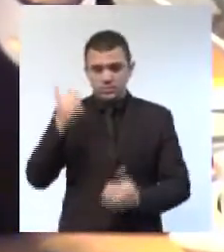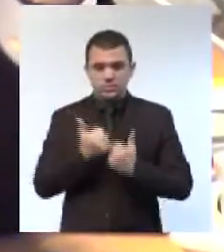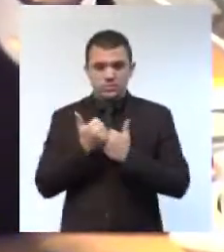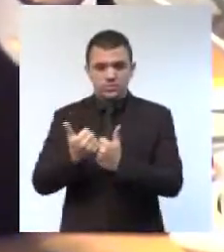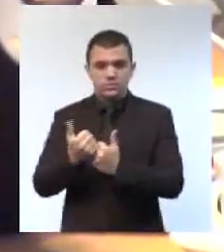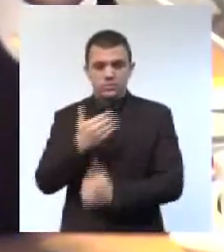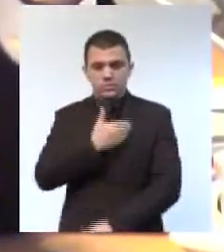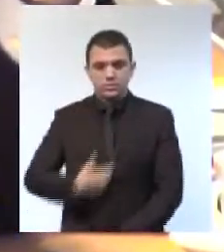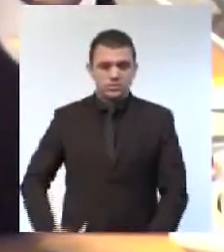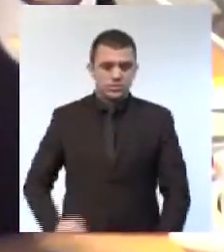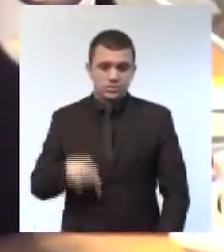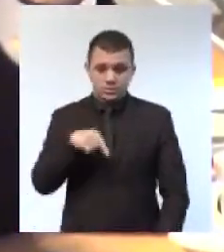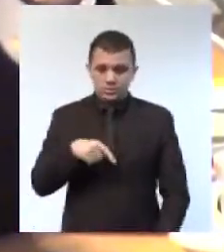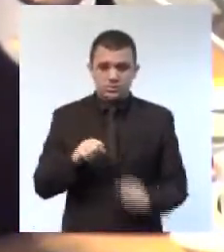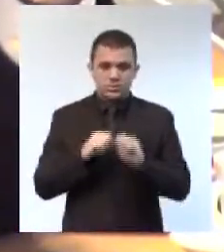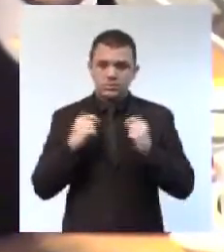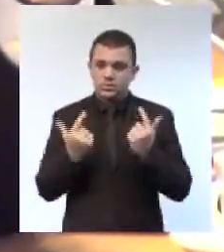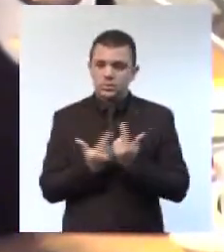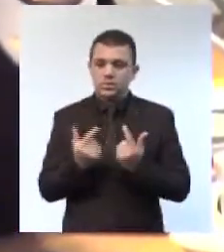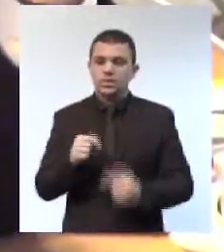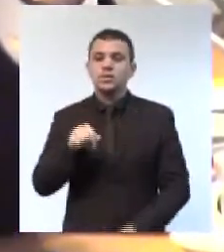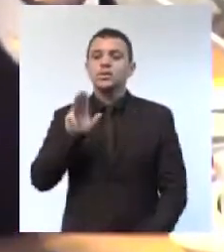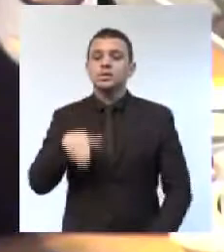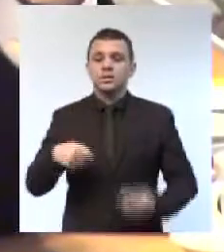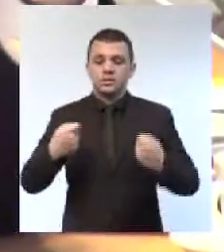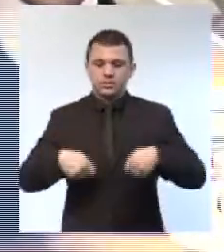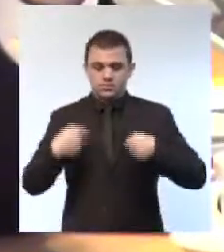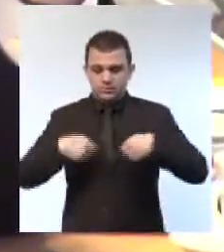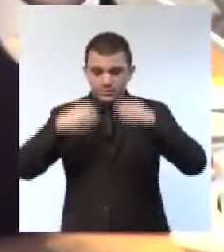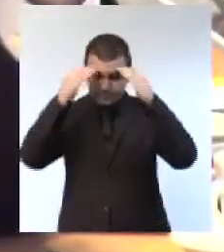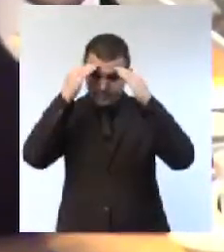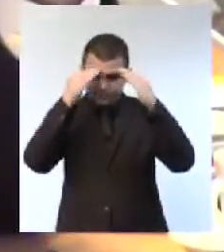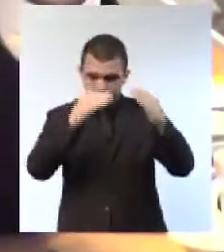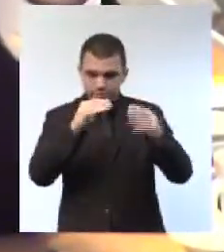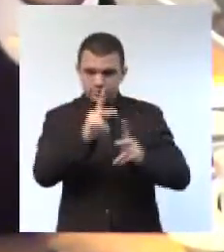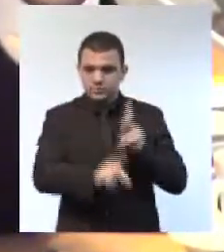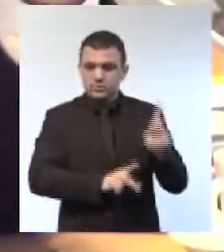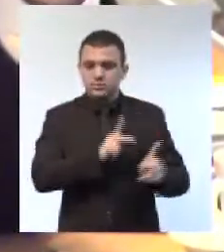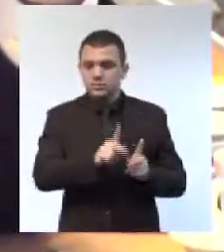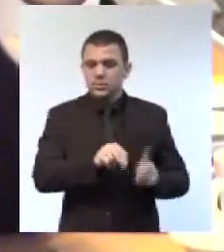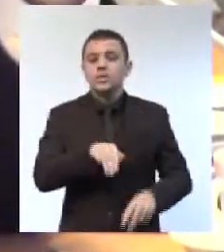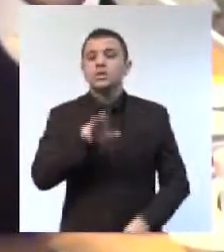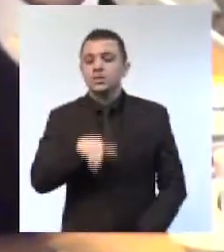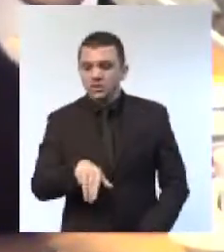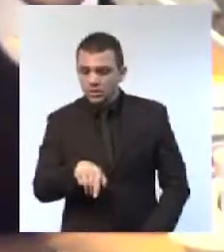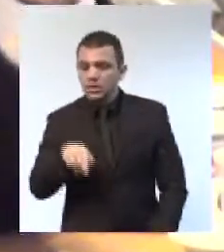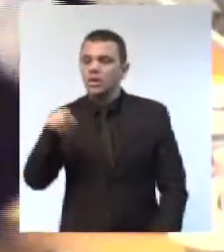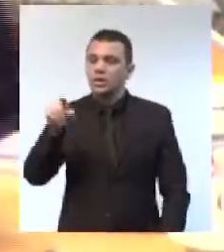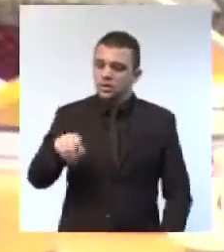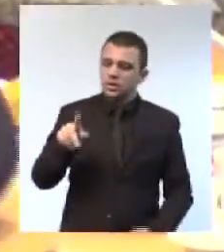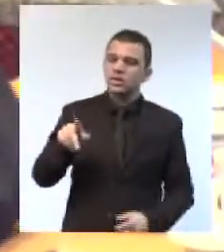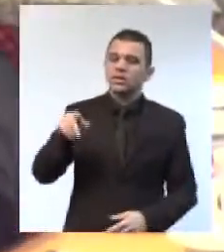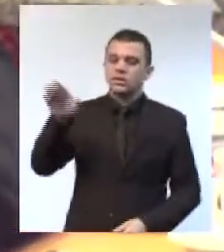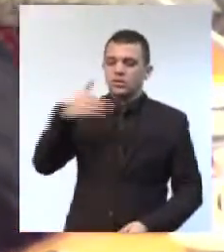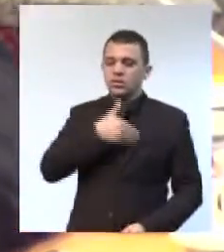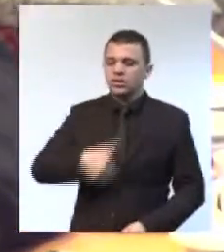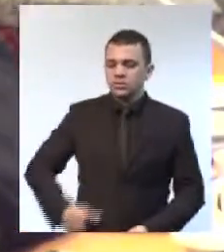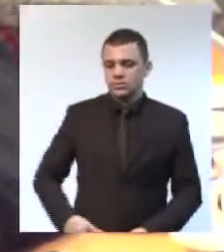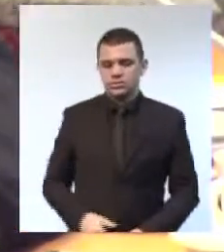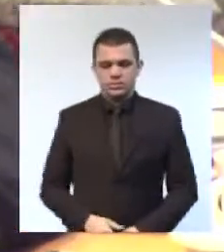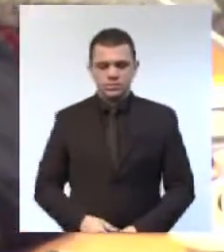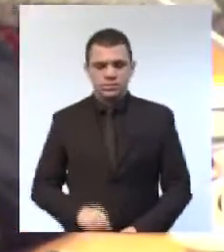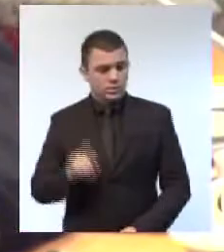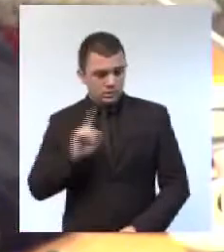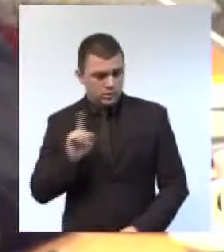casa é que quem precisa respeitar a população é o governador Flávio Dino, e não o deputado Adriano Sarney, que está fazendo o